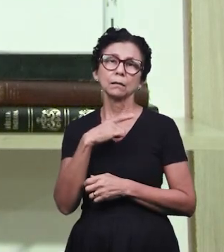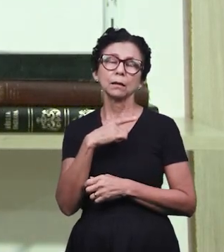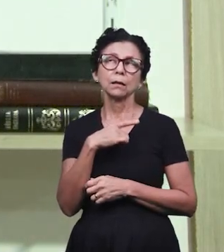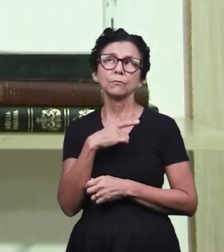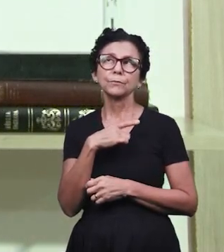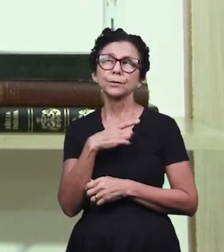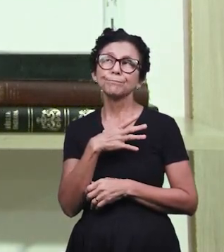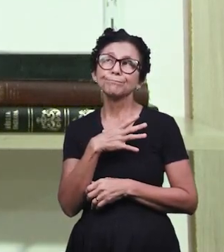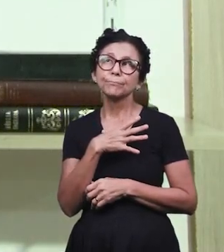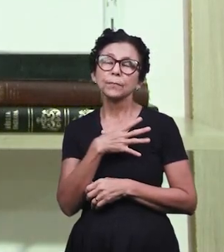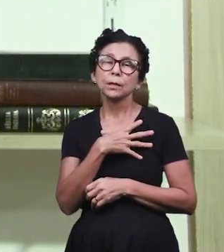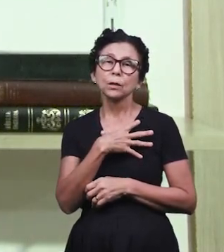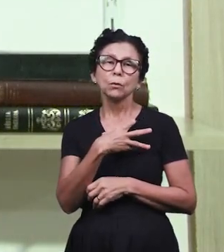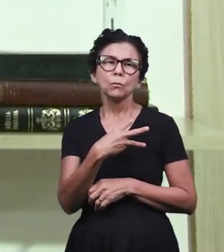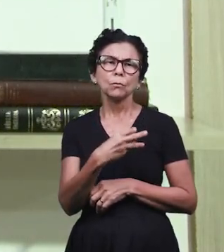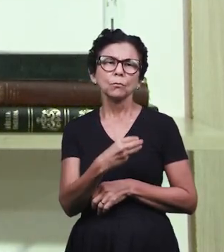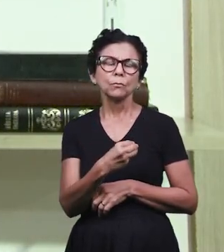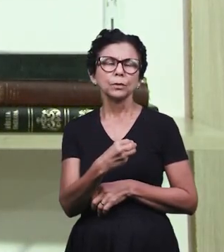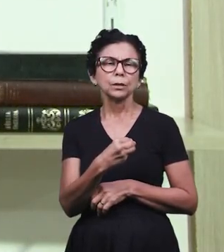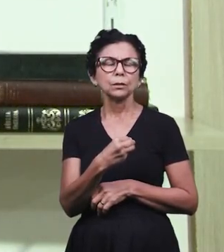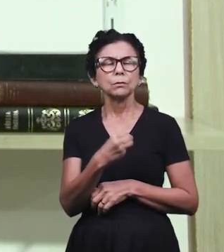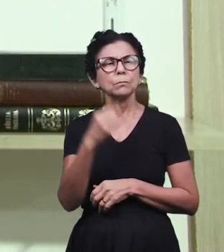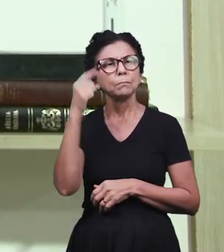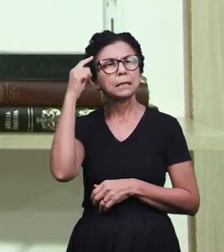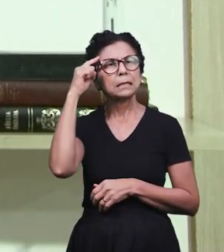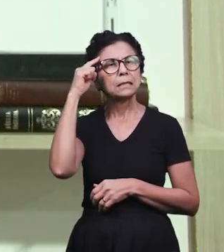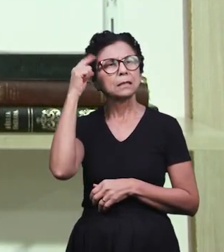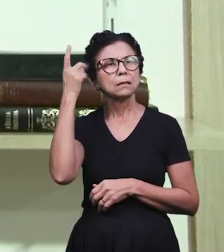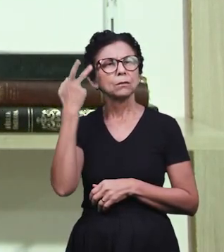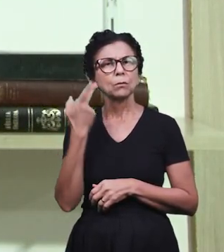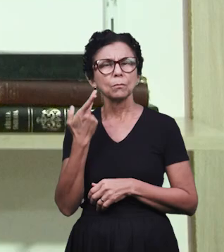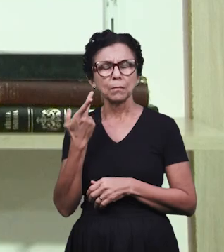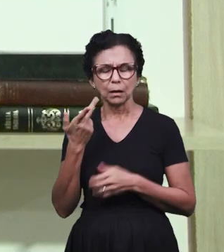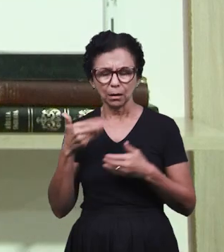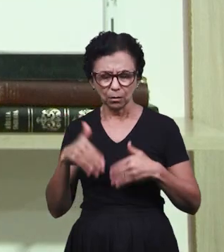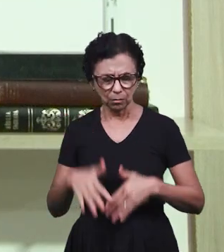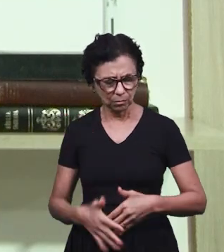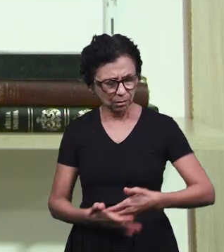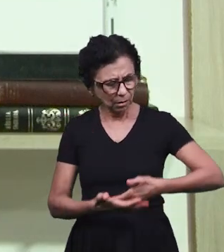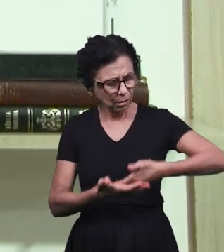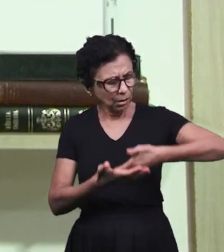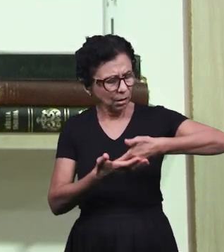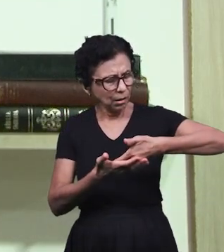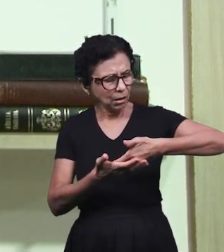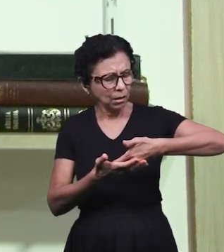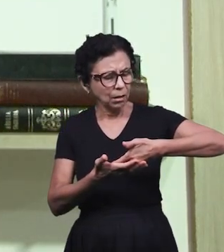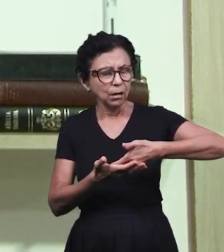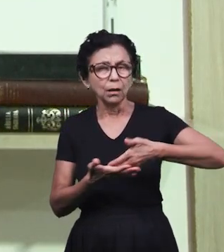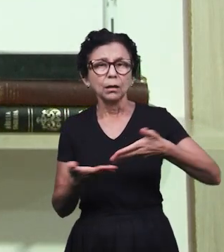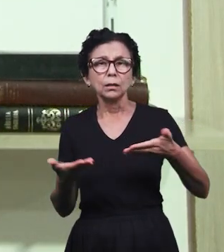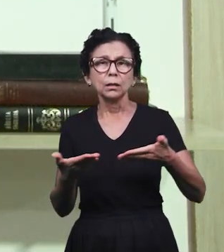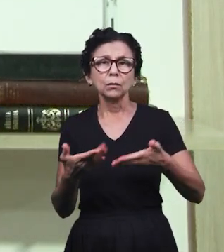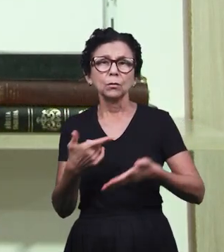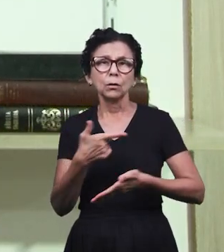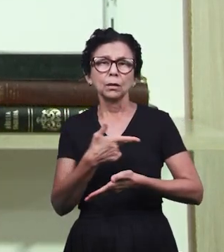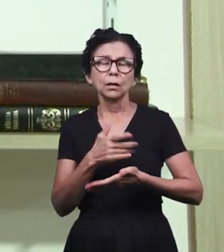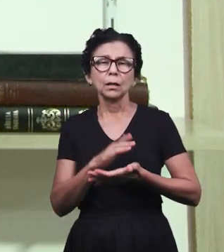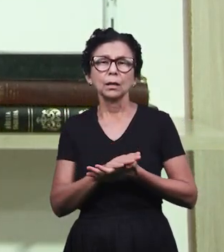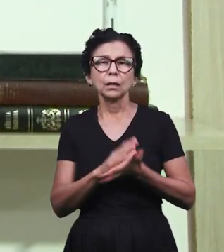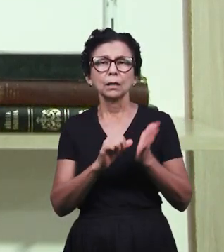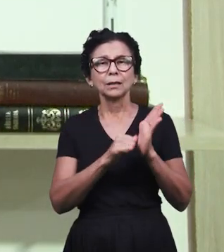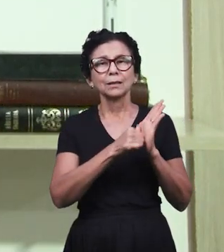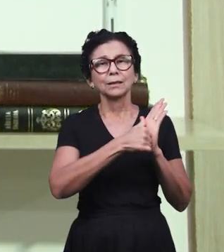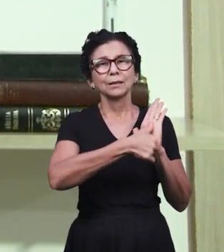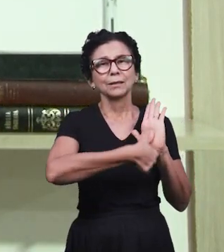idealizado para o filho real, para o filho esperado. E acolher essa quebra psicológica e mostrar